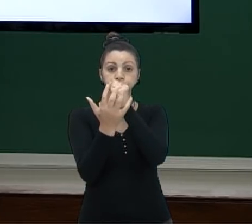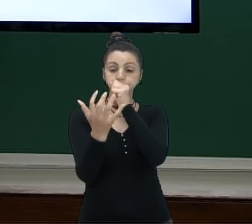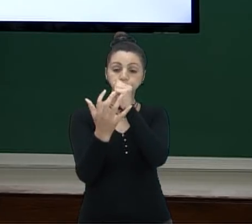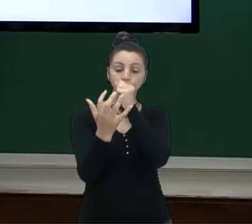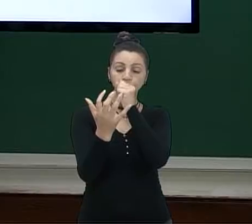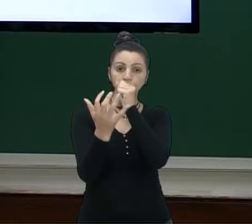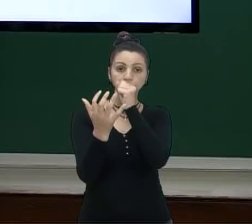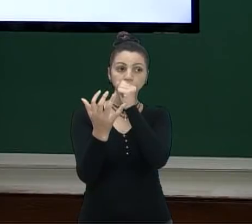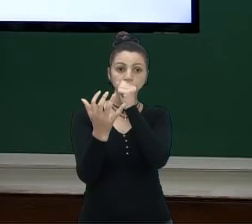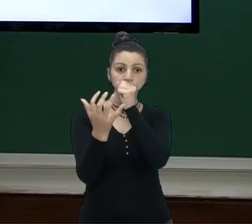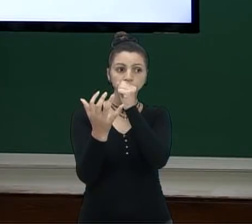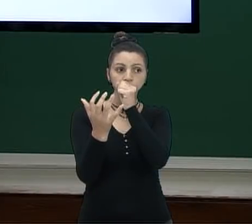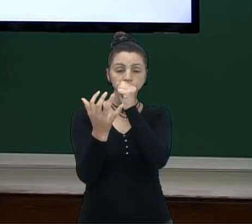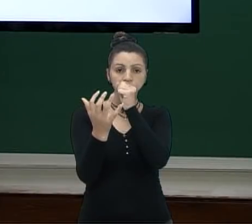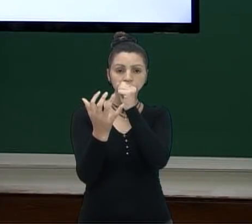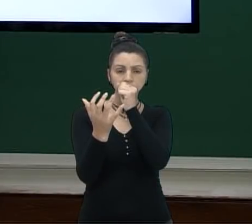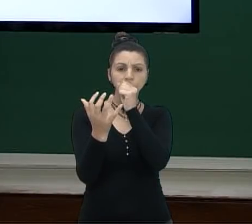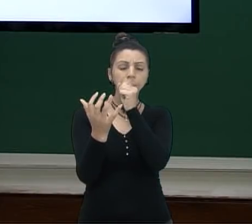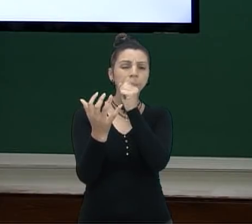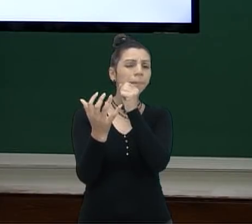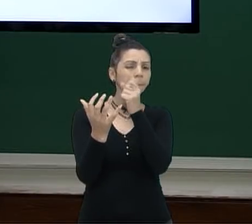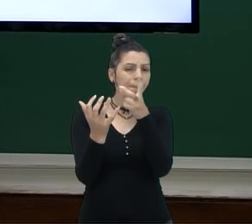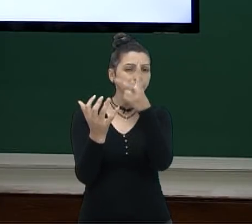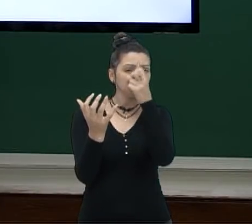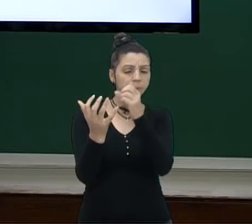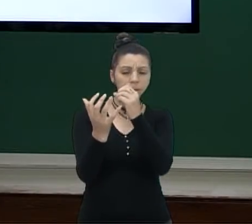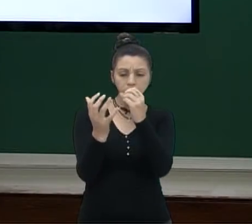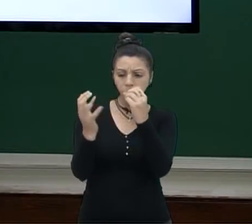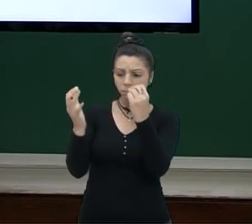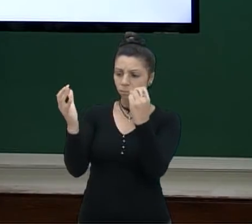percebam que o ar que eu assoprei, que